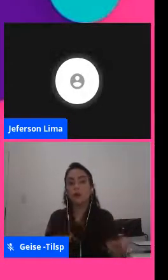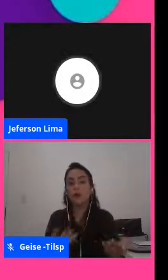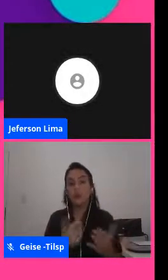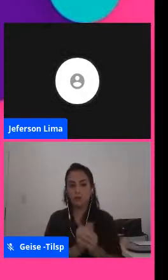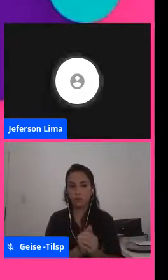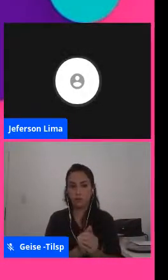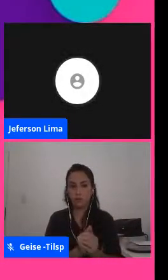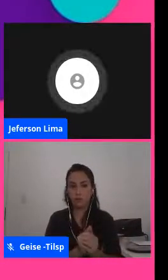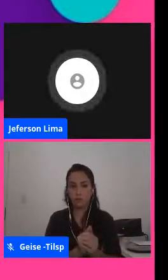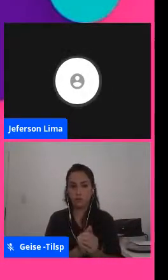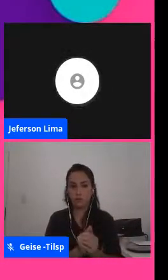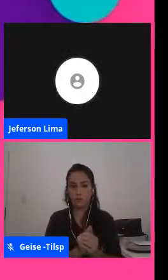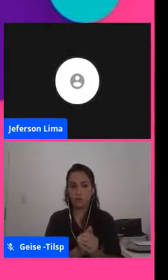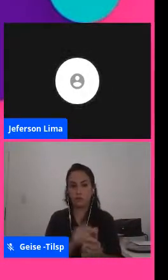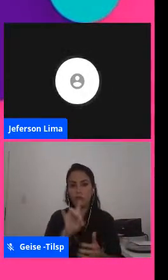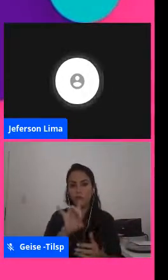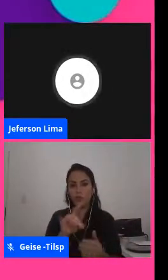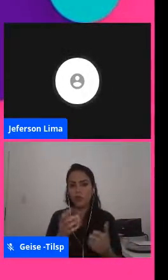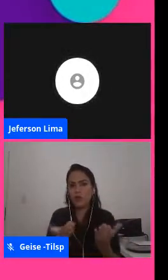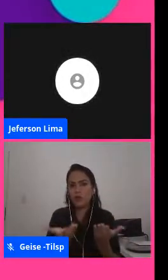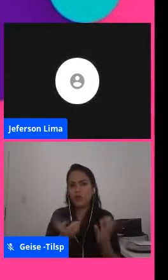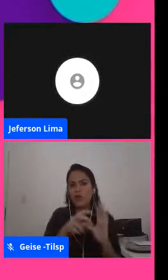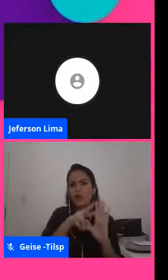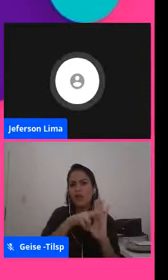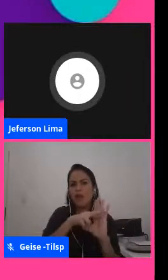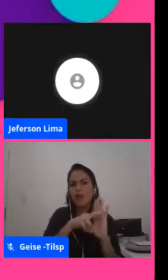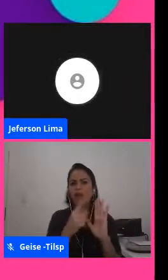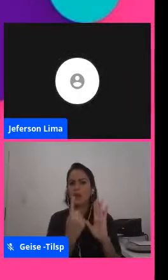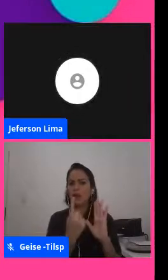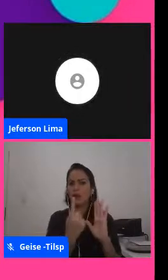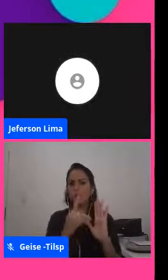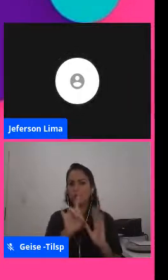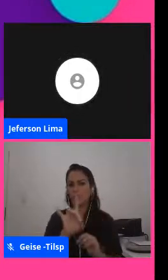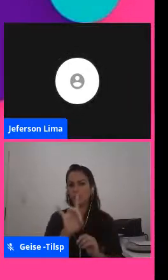a regra a gente configura do outro lado e por aí vai. Perfeito?